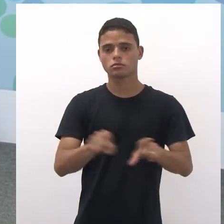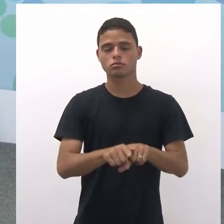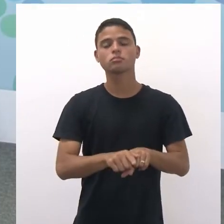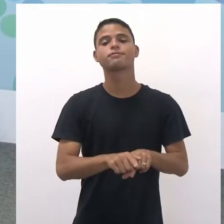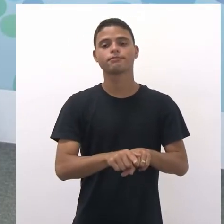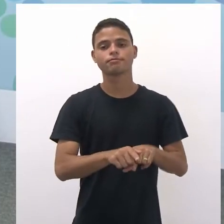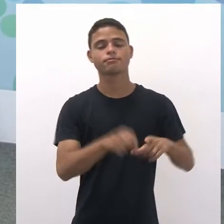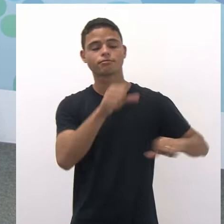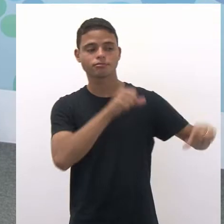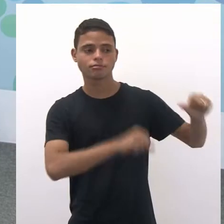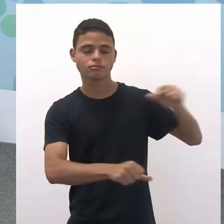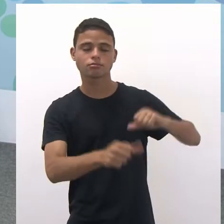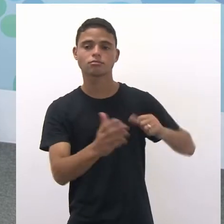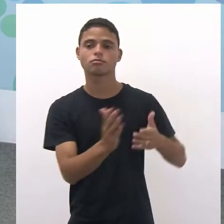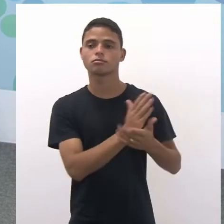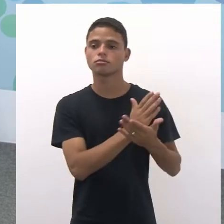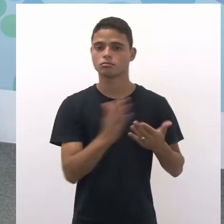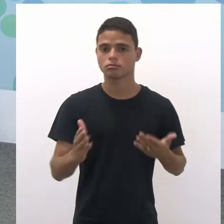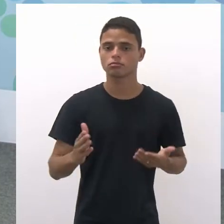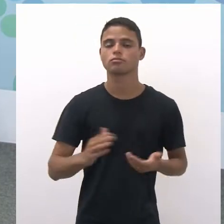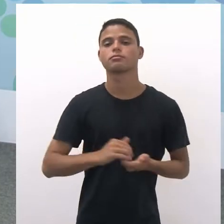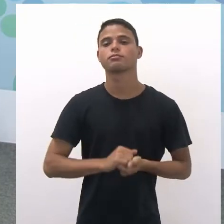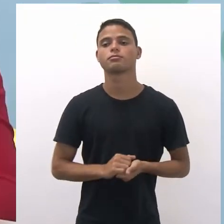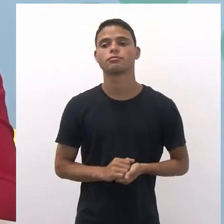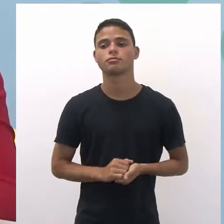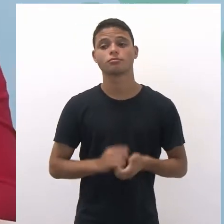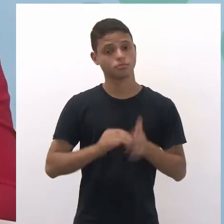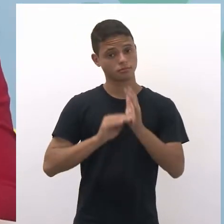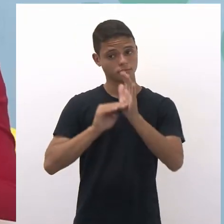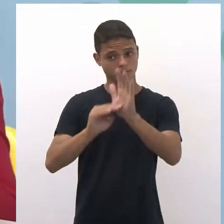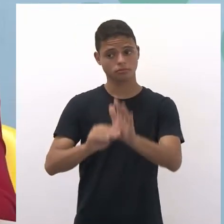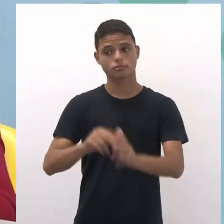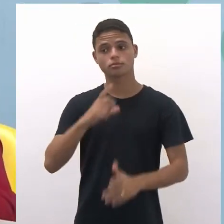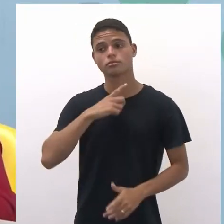diversificar esses recursos. Tem um perigo aí também.